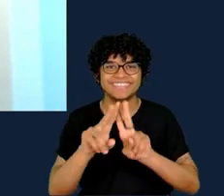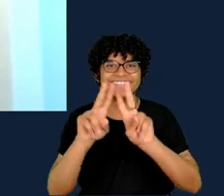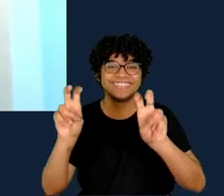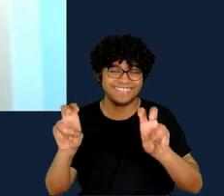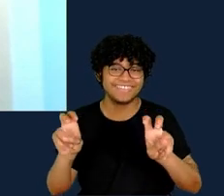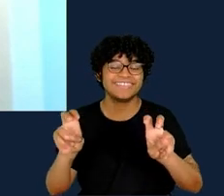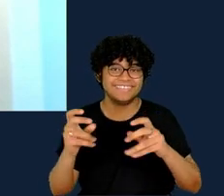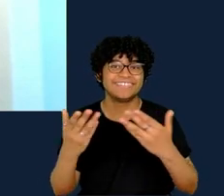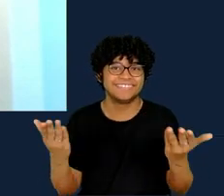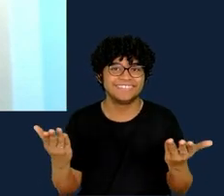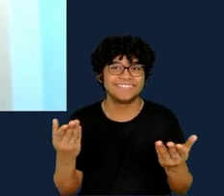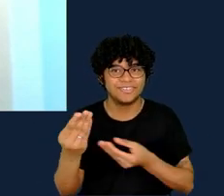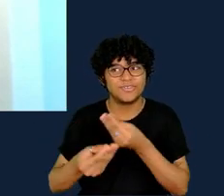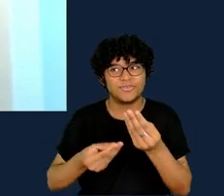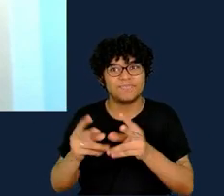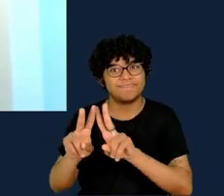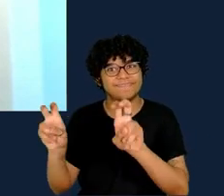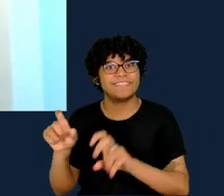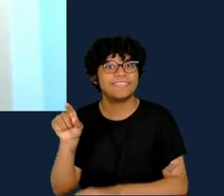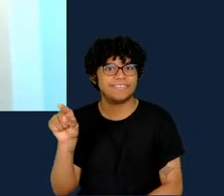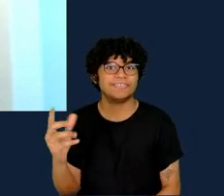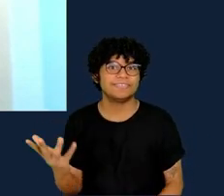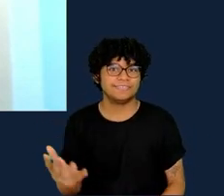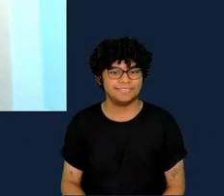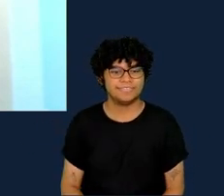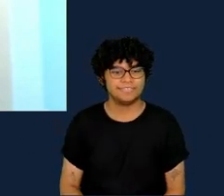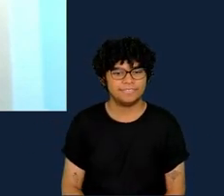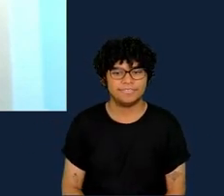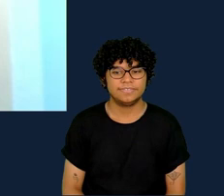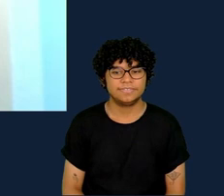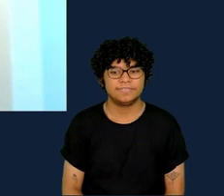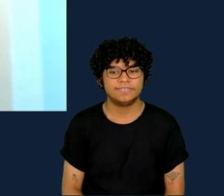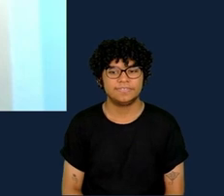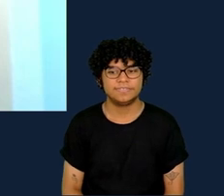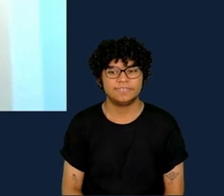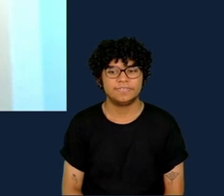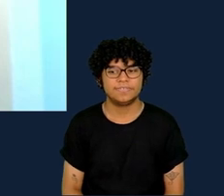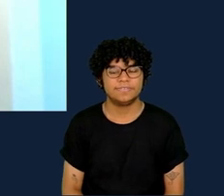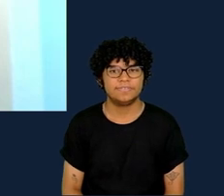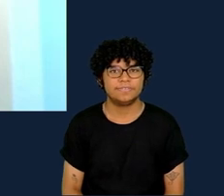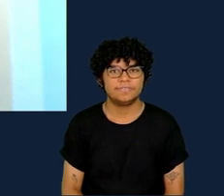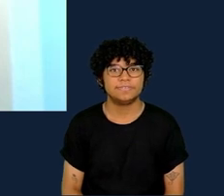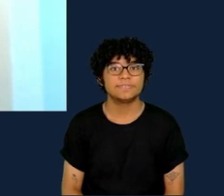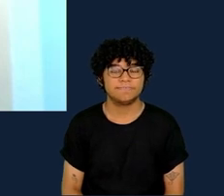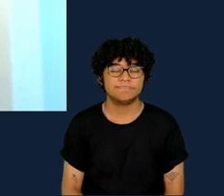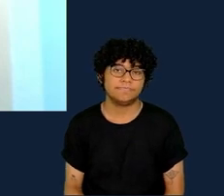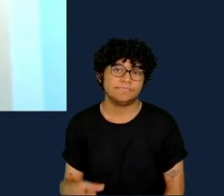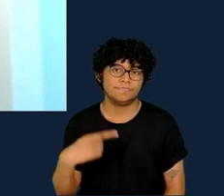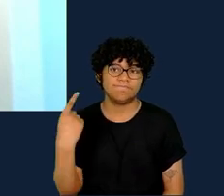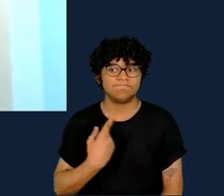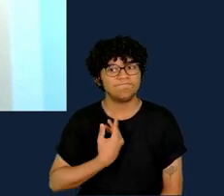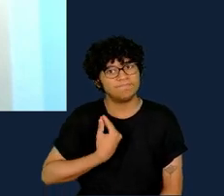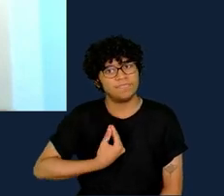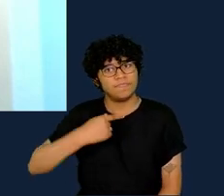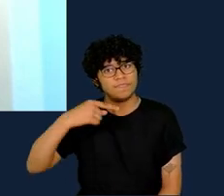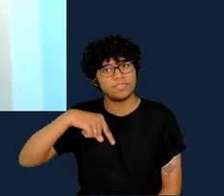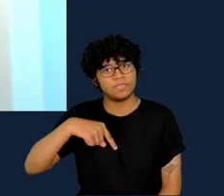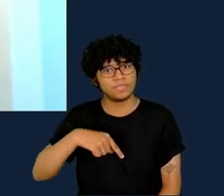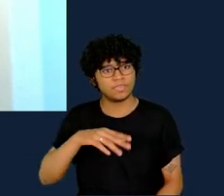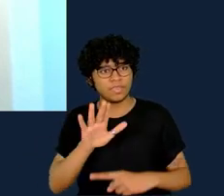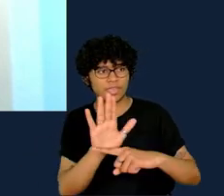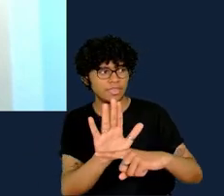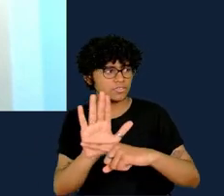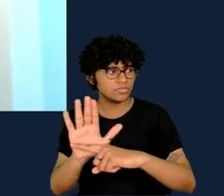ou temas, né? Porque acho que a gente está aí para contribuir nessa questão, né, do trazer o